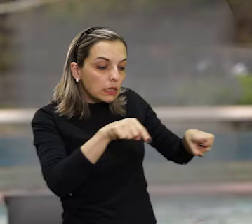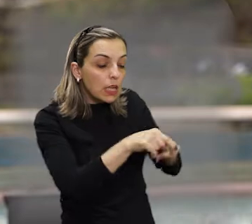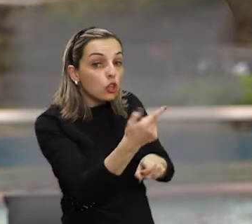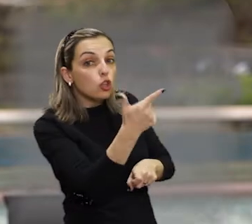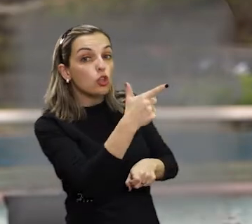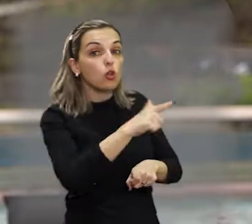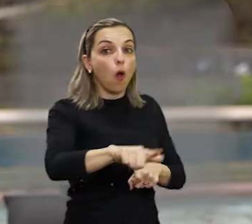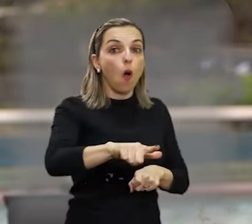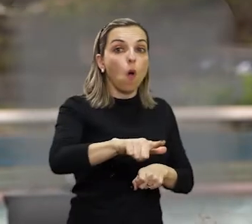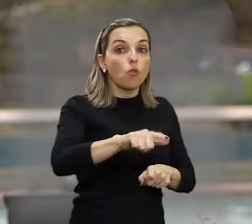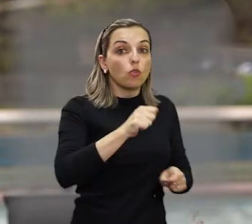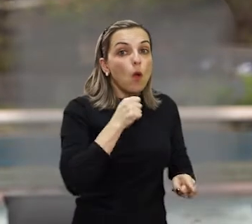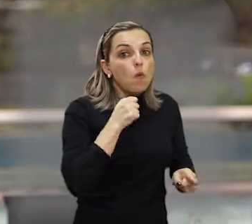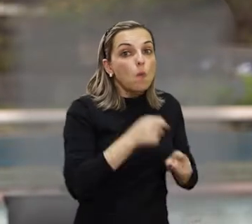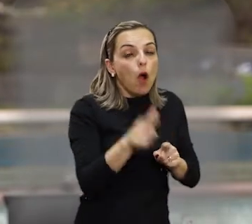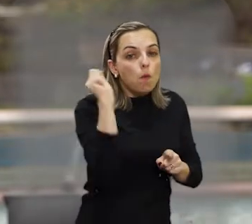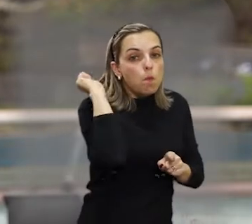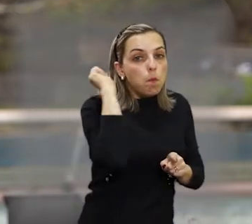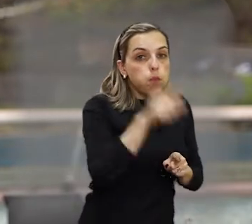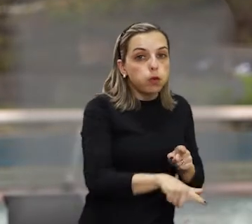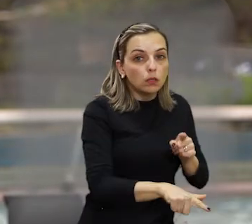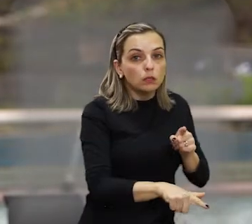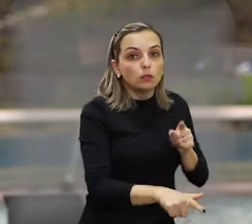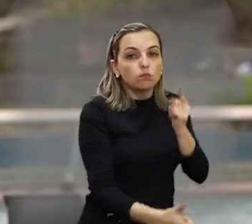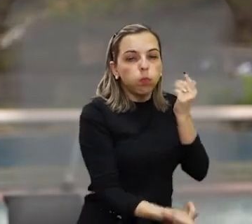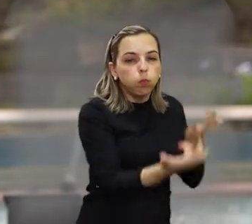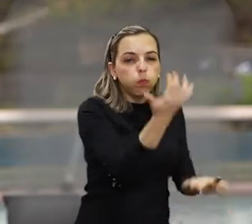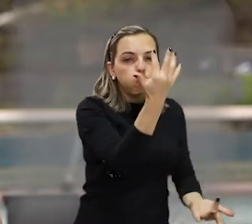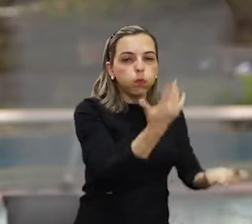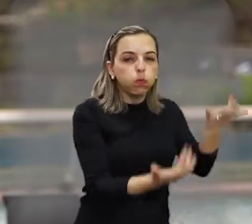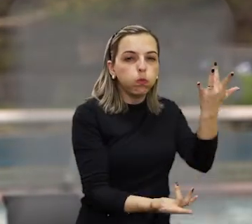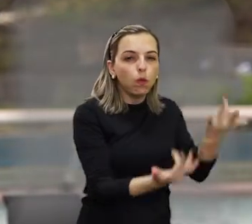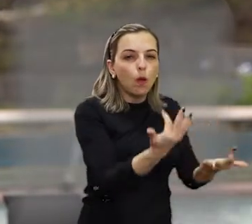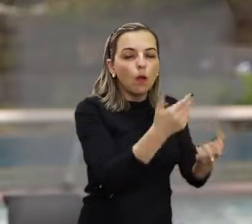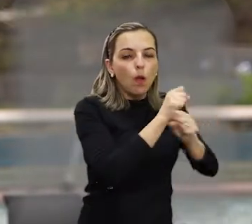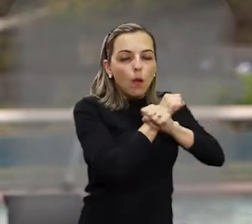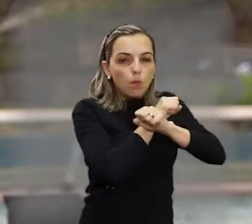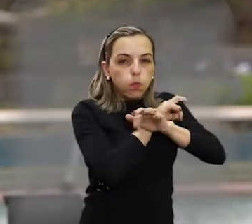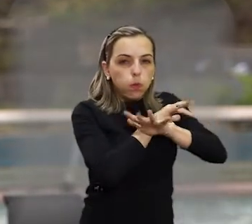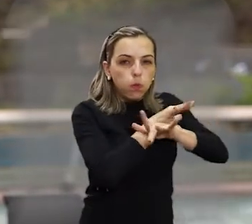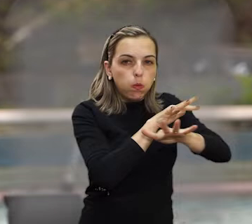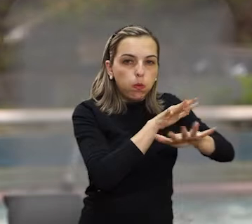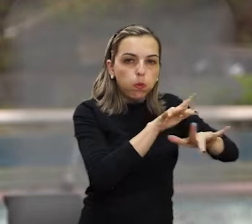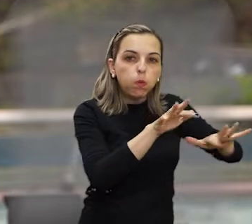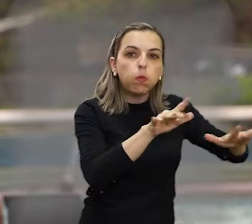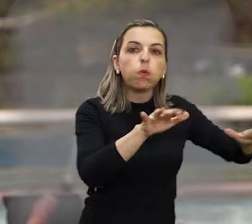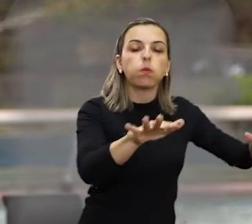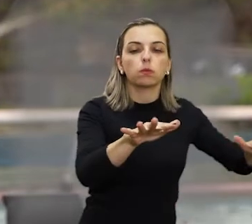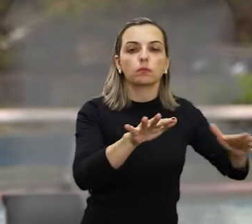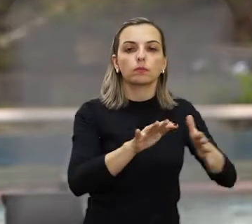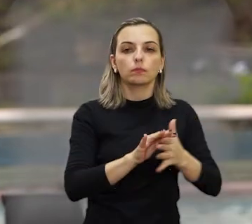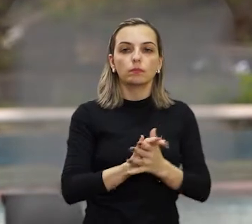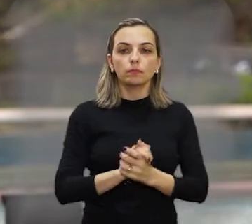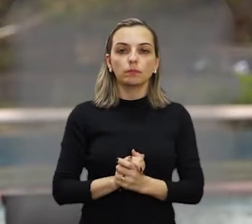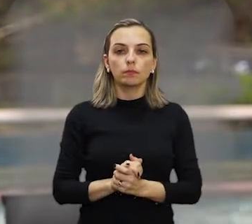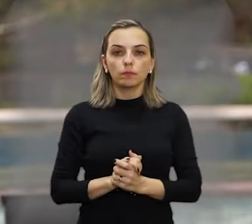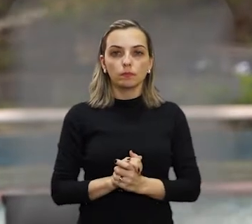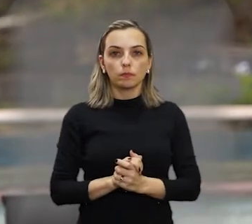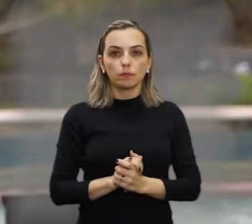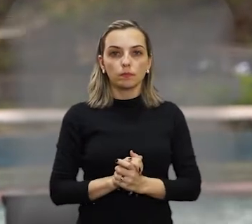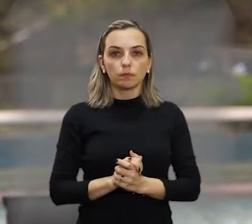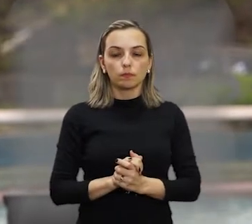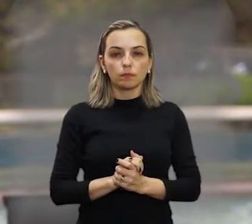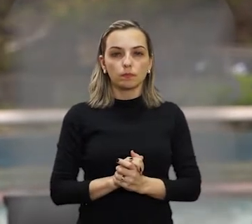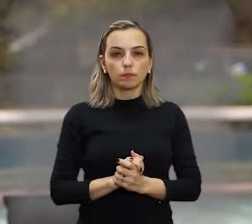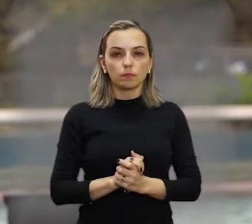e acero, de forma que propiciou que a queimada que aconteceu numa área vizinha, né, ou que alguém ateou fogo,